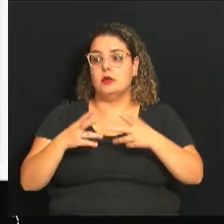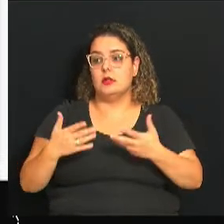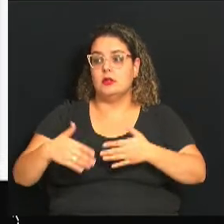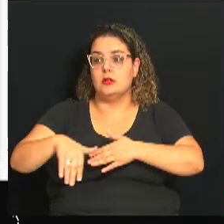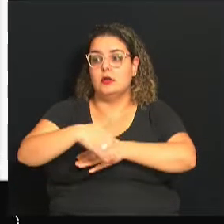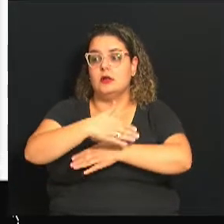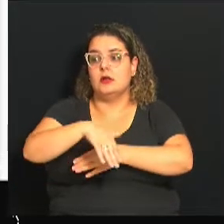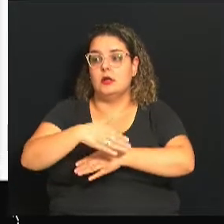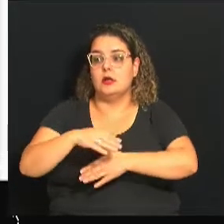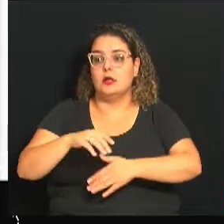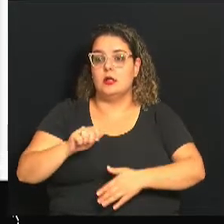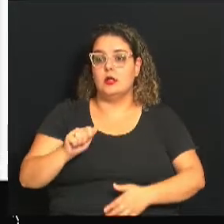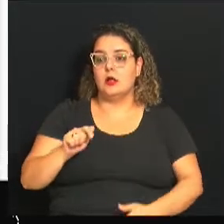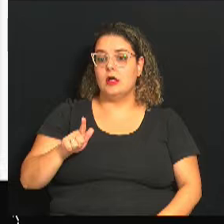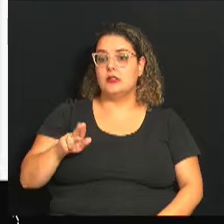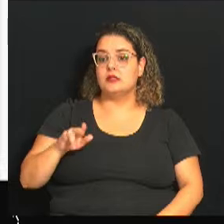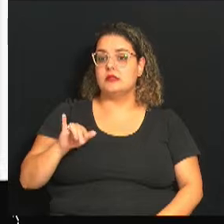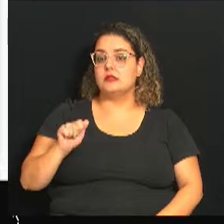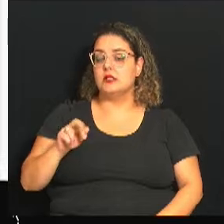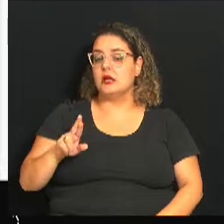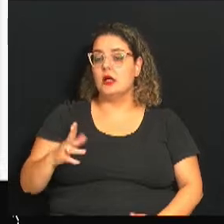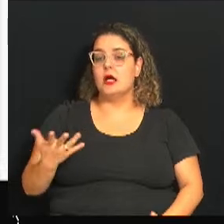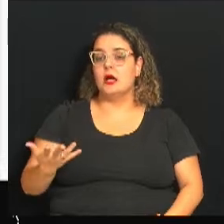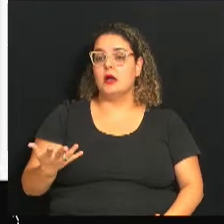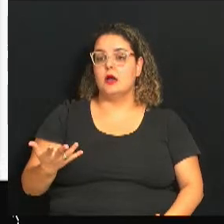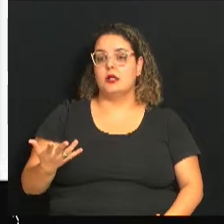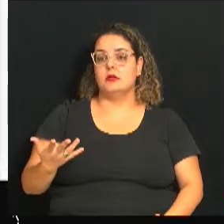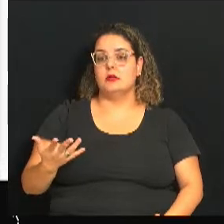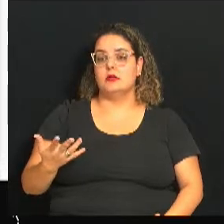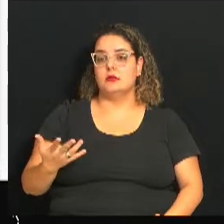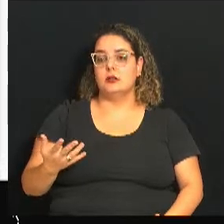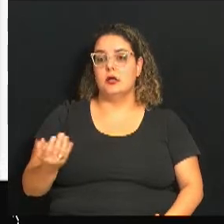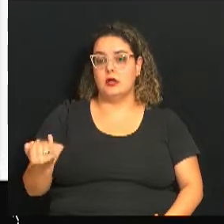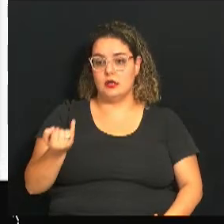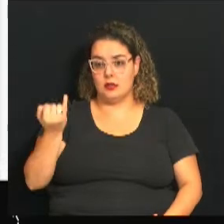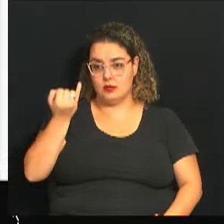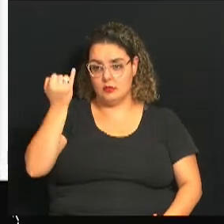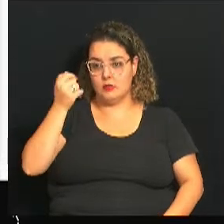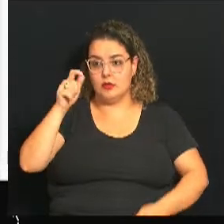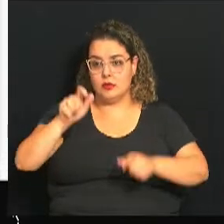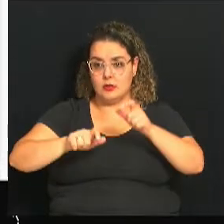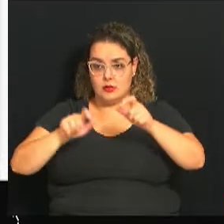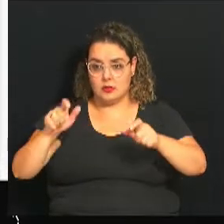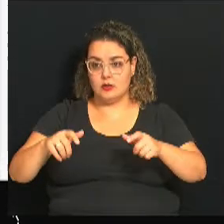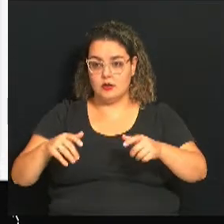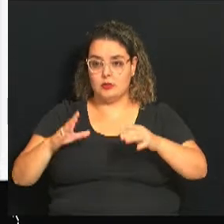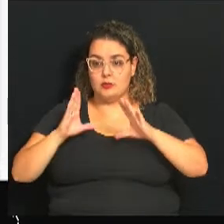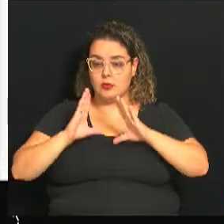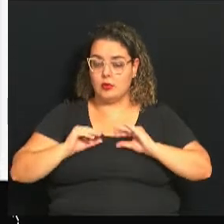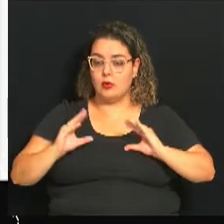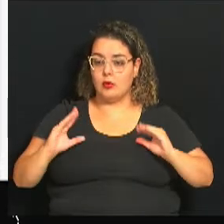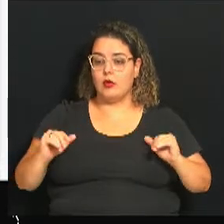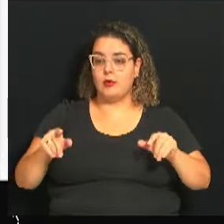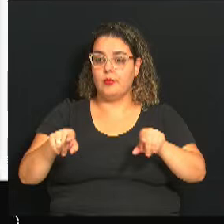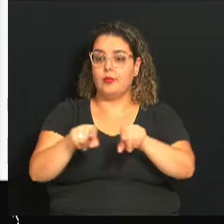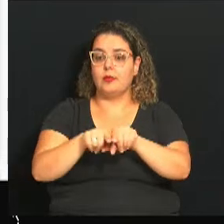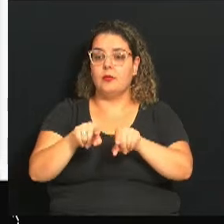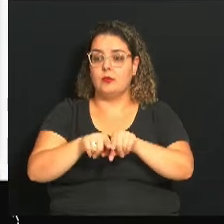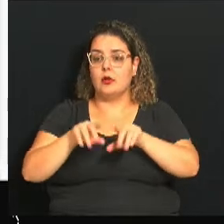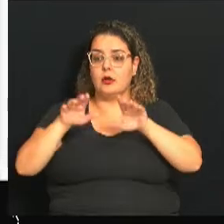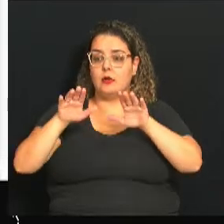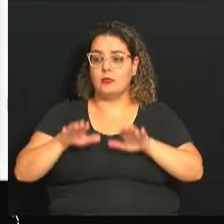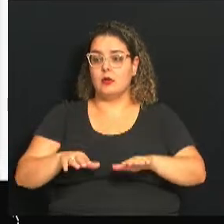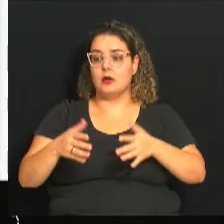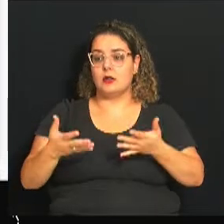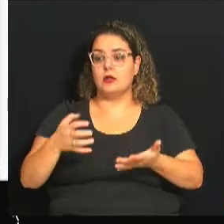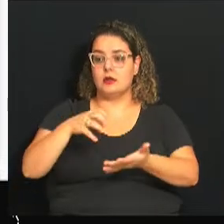Costa Aguiar, né? Então, é importante que a gente traga às pessoas um conforto também, que permaneçam na